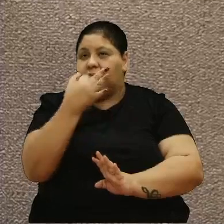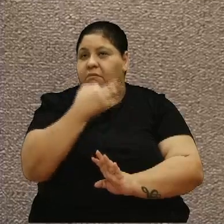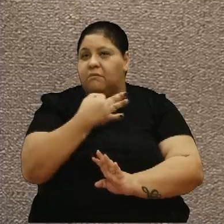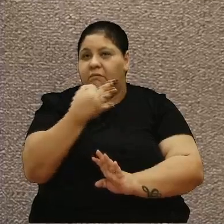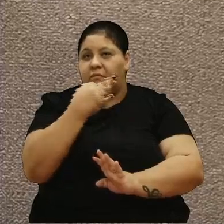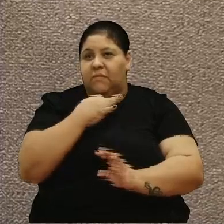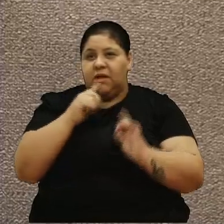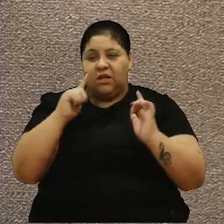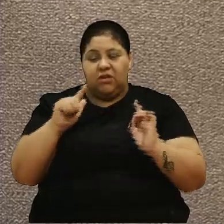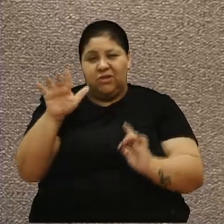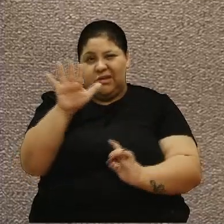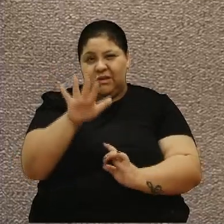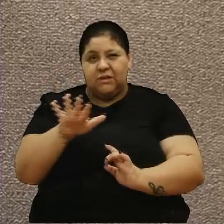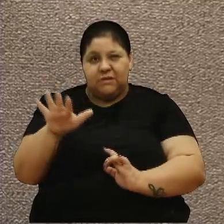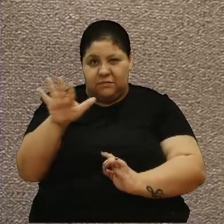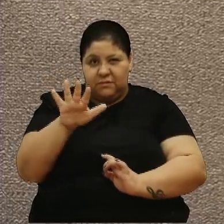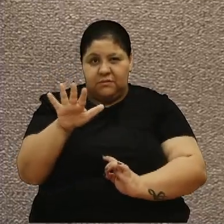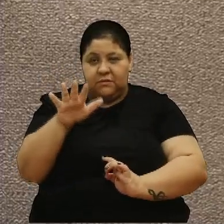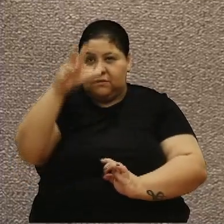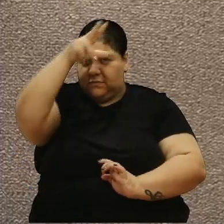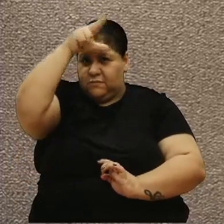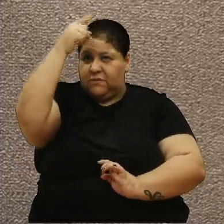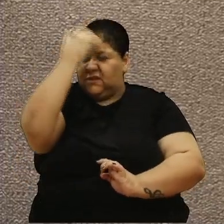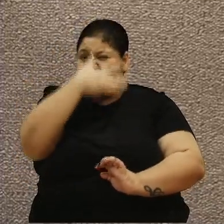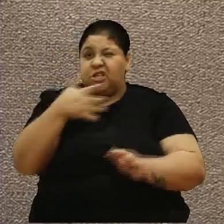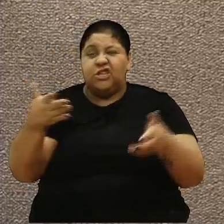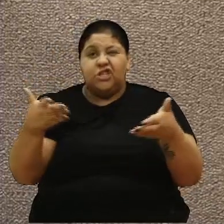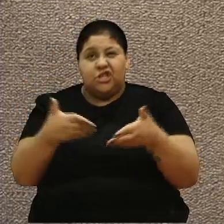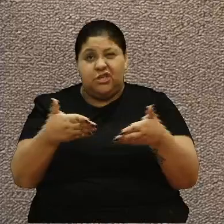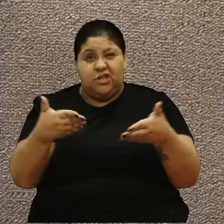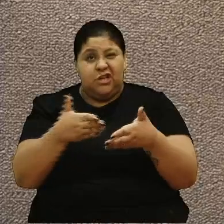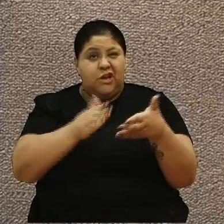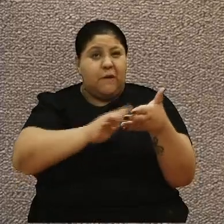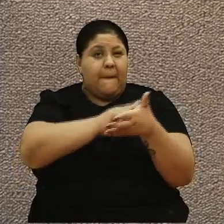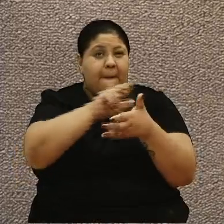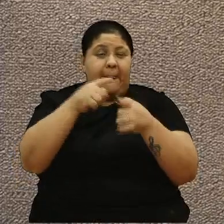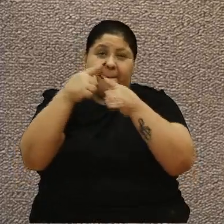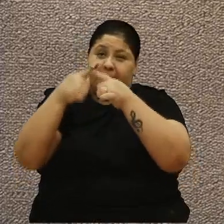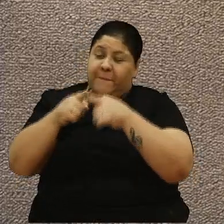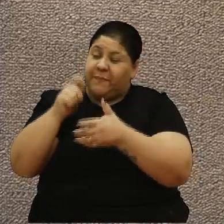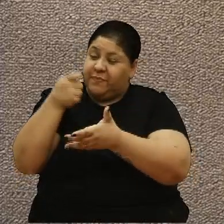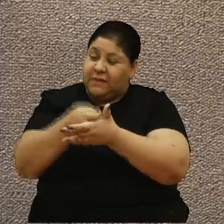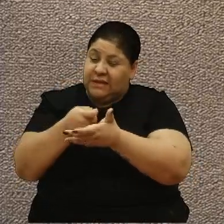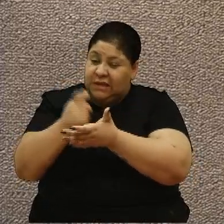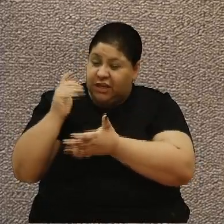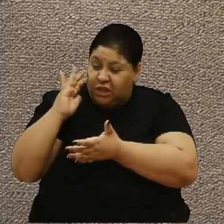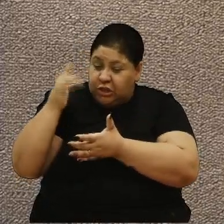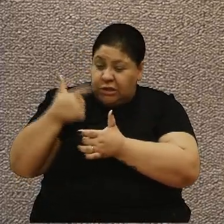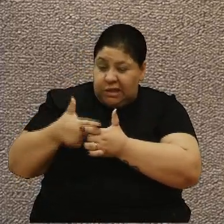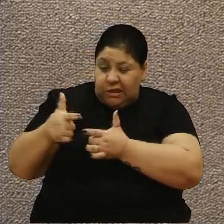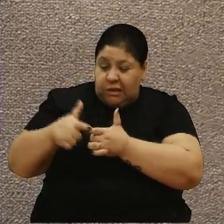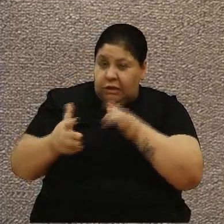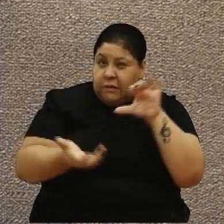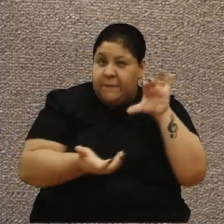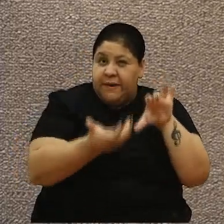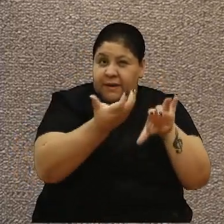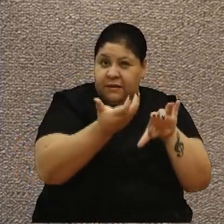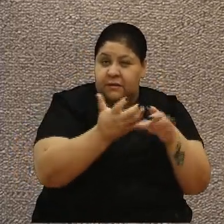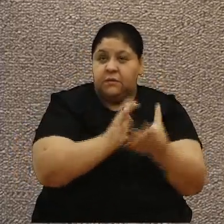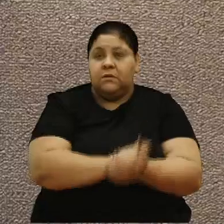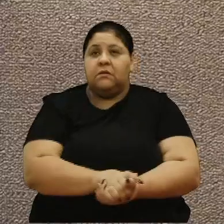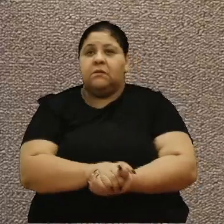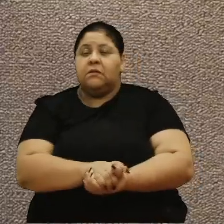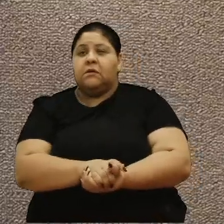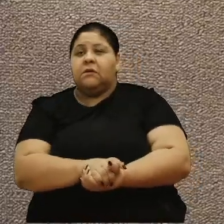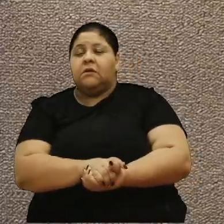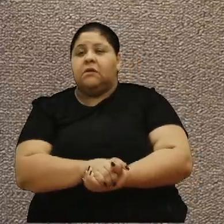gestão plena. O prefeito Odiló já foi várias vezes para tentar solucionar esse problema em Brasília, para tentar fazer